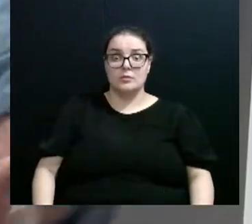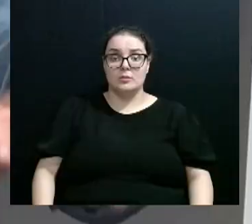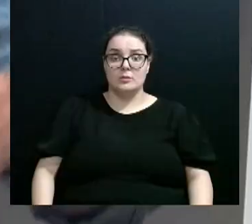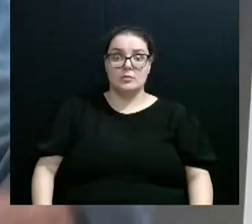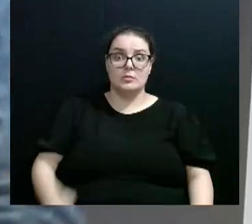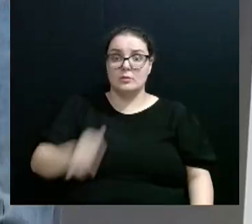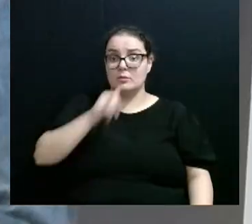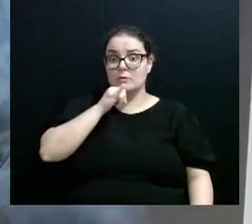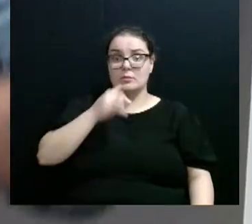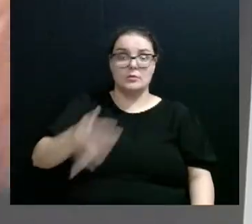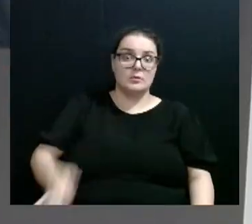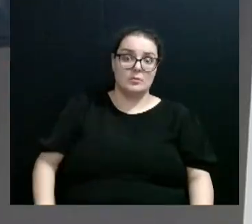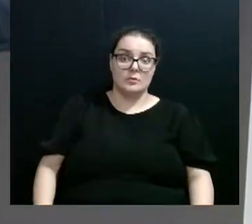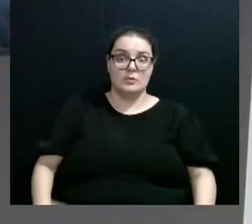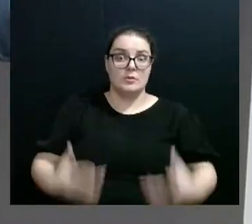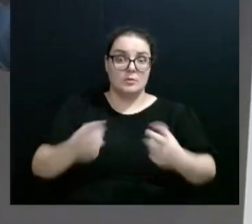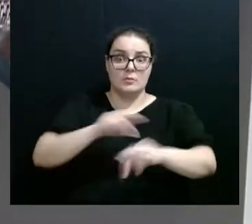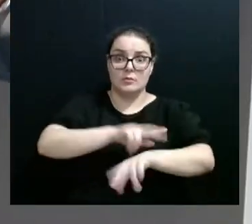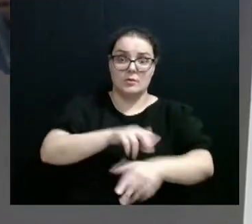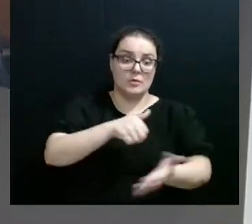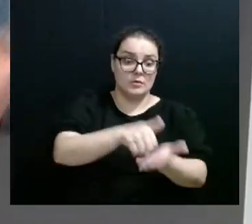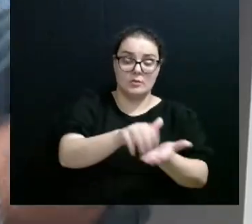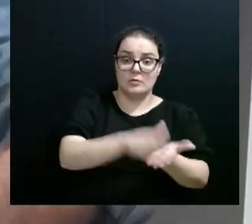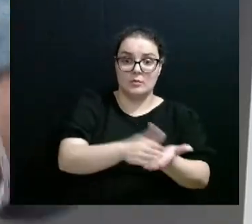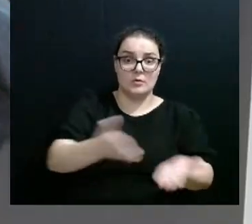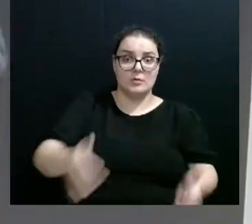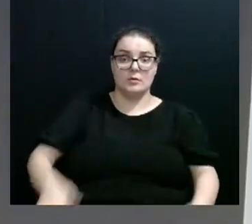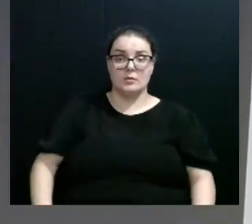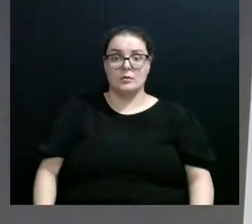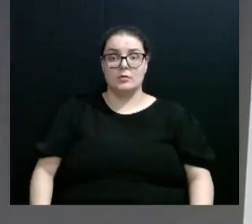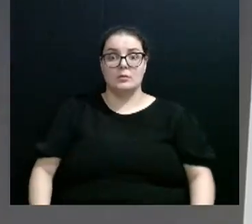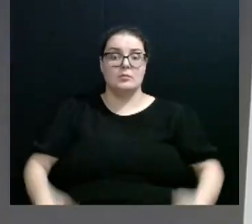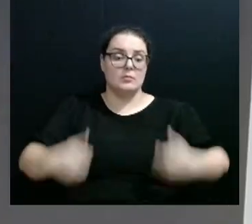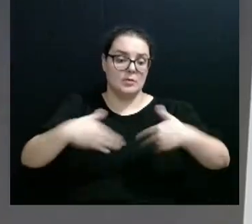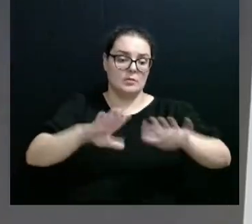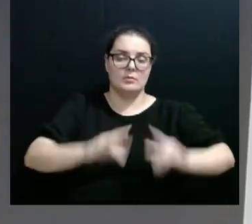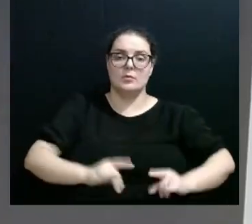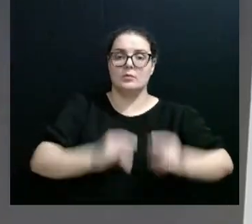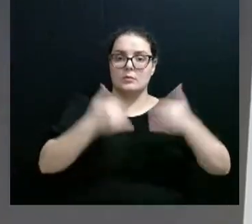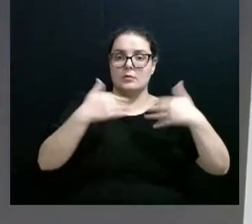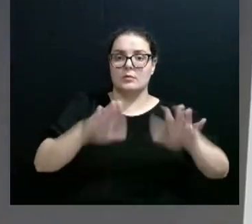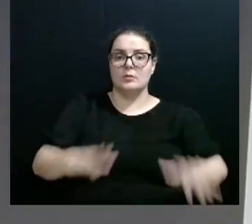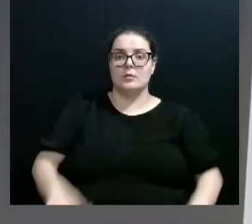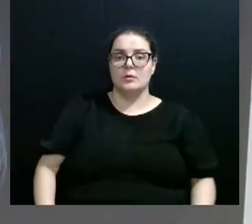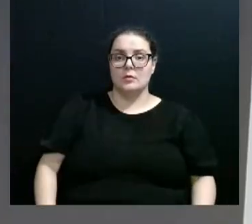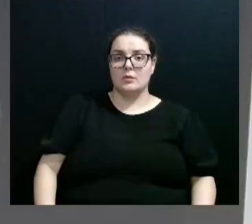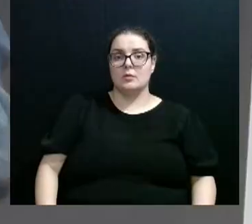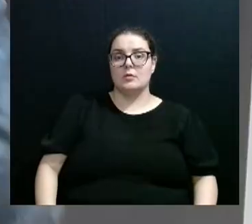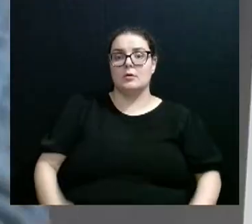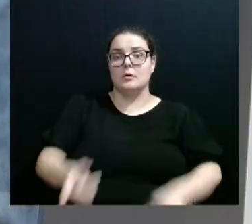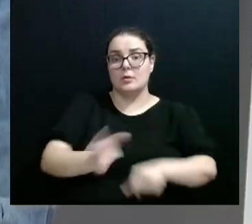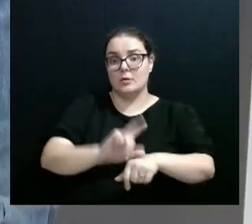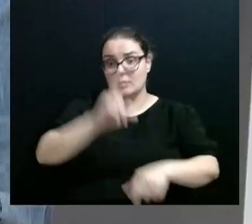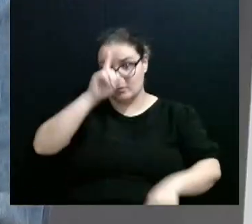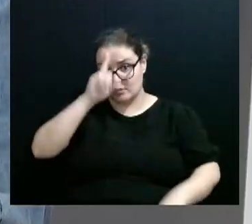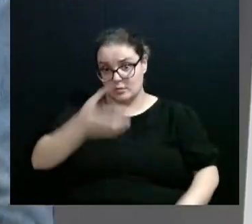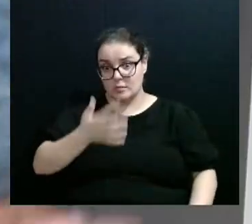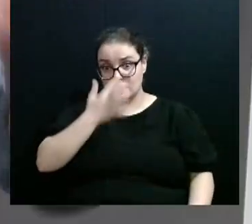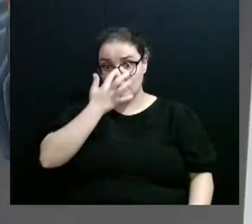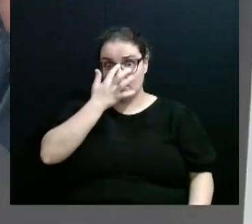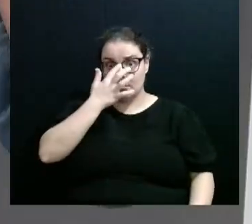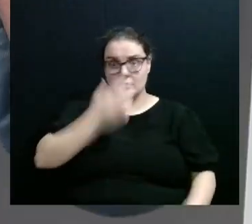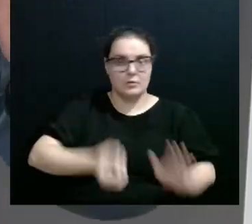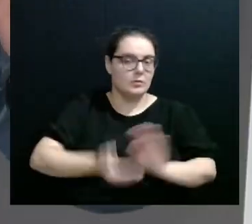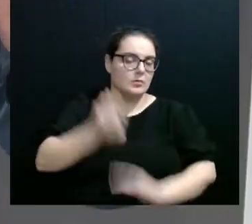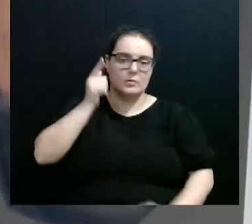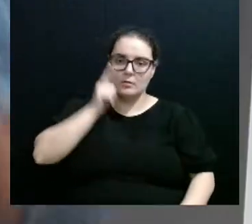monte de multa, aí ele abandona o prédio, deixa lá, o proprietário vai alugar o prédio para outra pessoa que quer montar a mesma atividade, não vai conseguir alugar, por